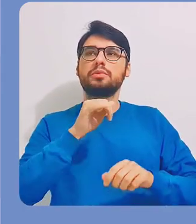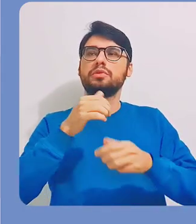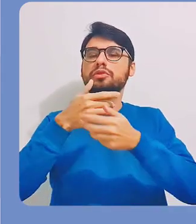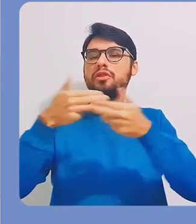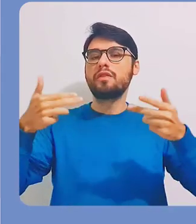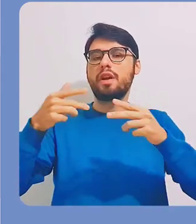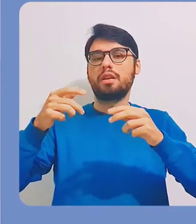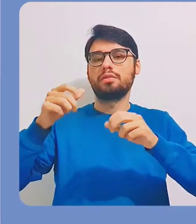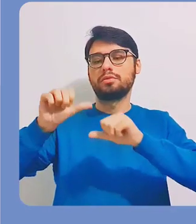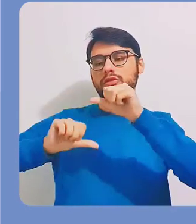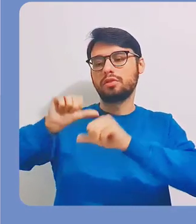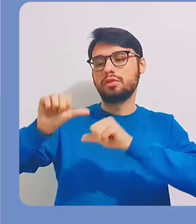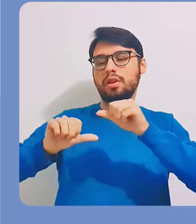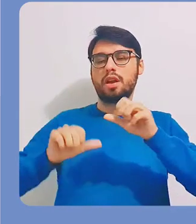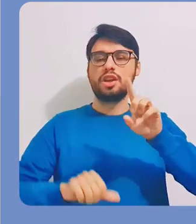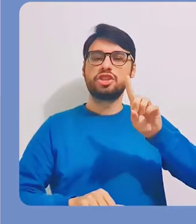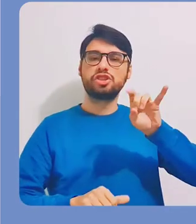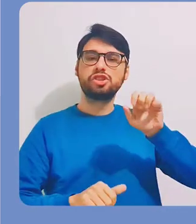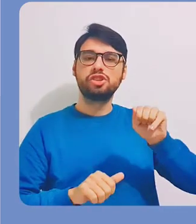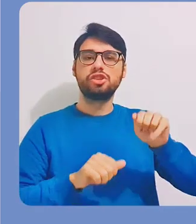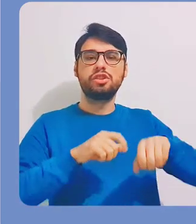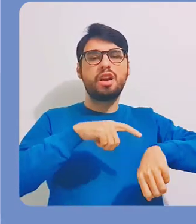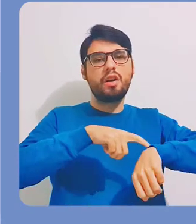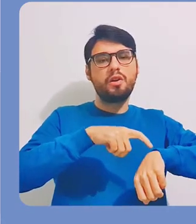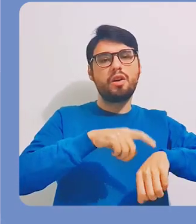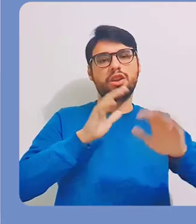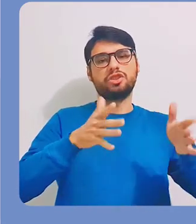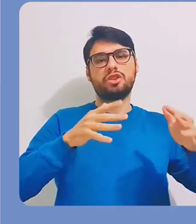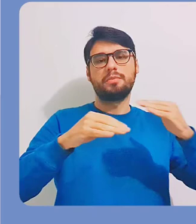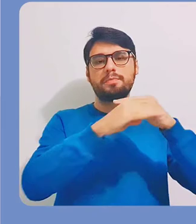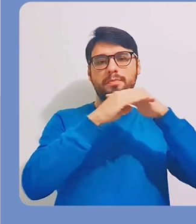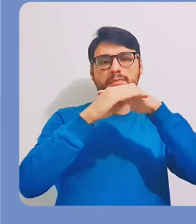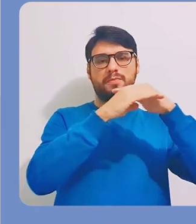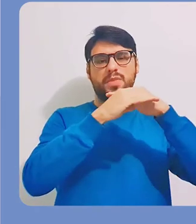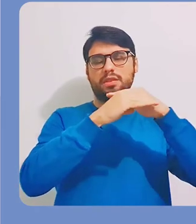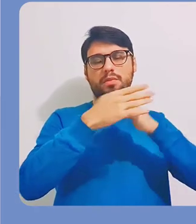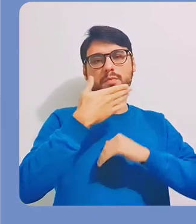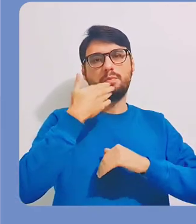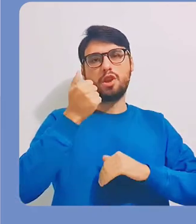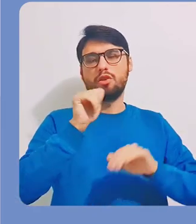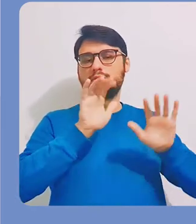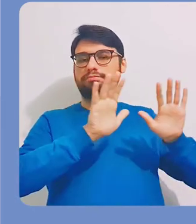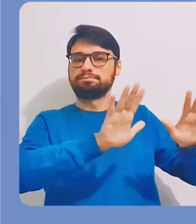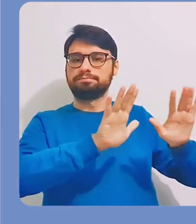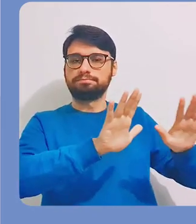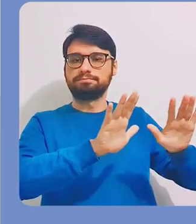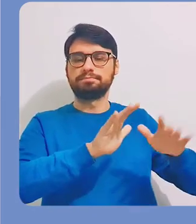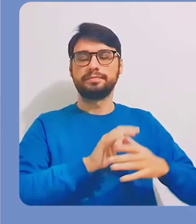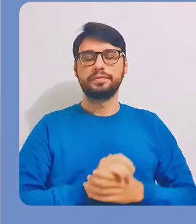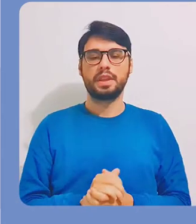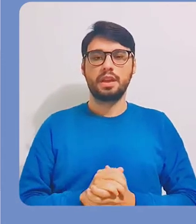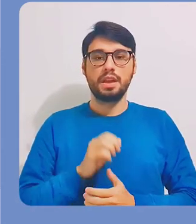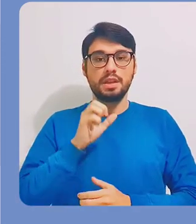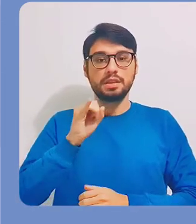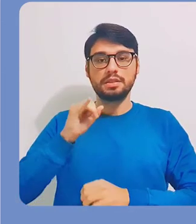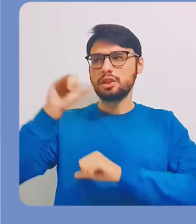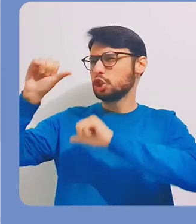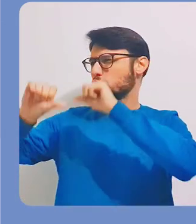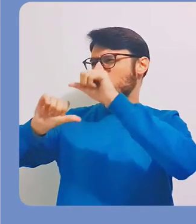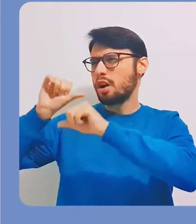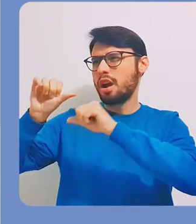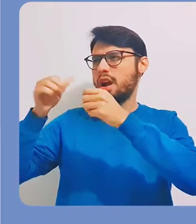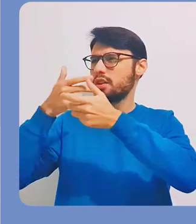ainda outras informações de data e hora, que já vem como padrão, eu não recomendo fazer estas alterações. Então, se